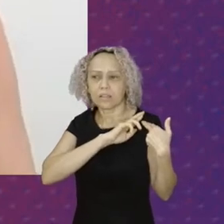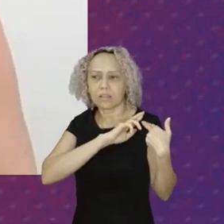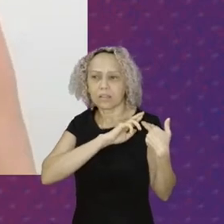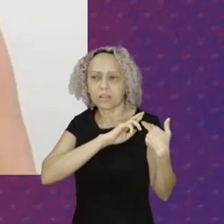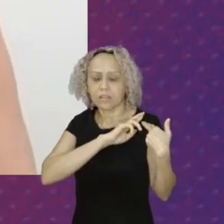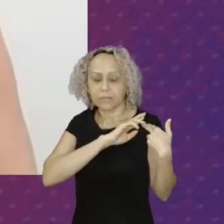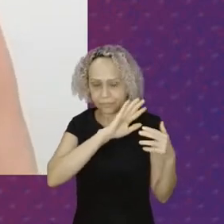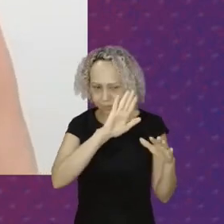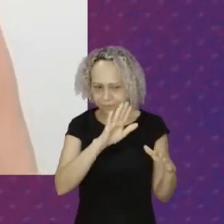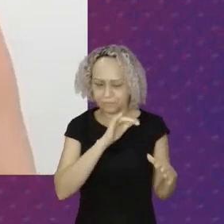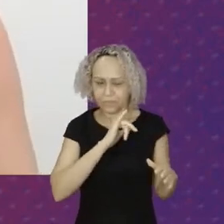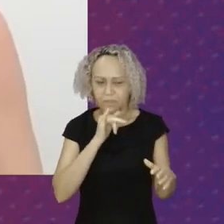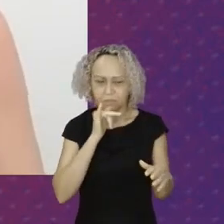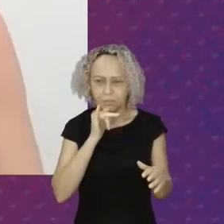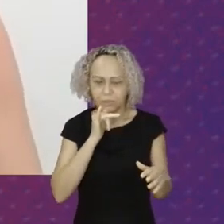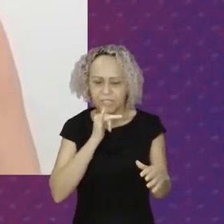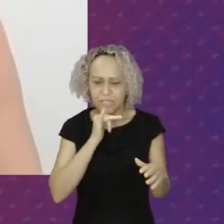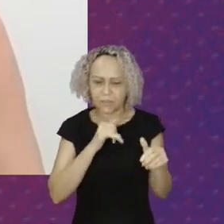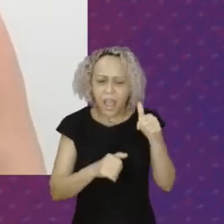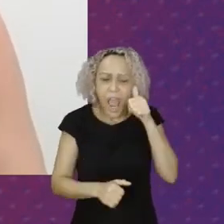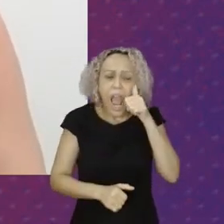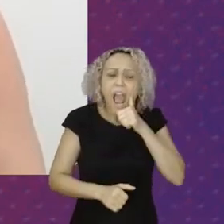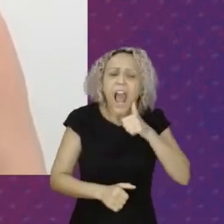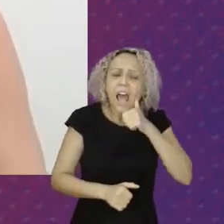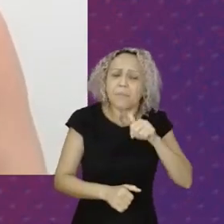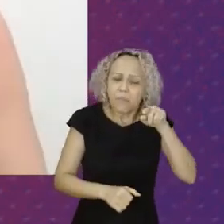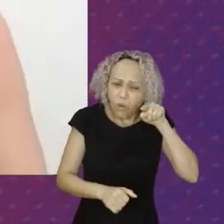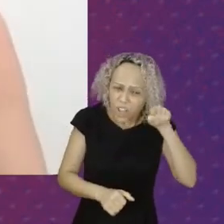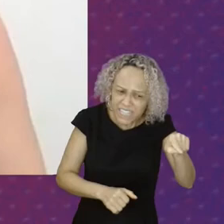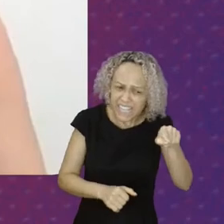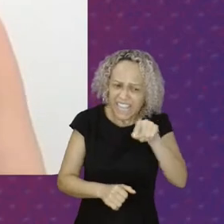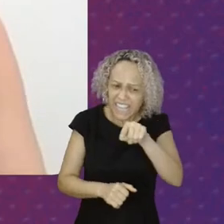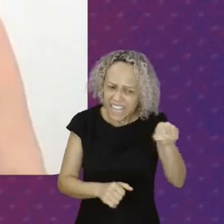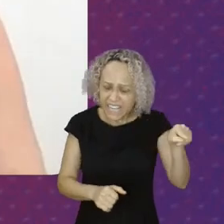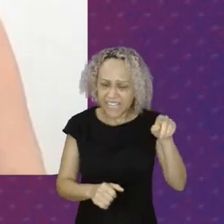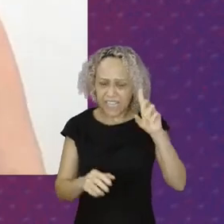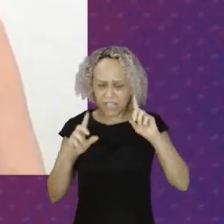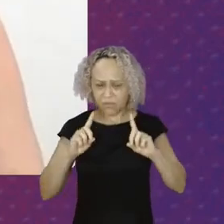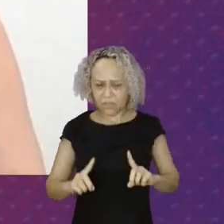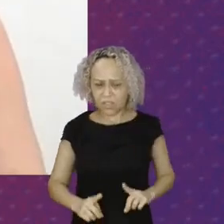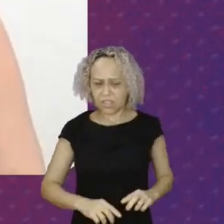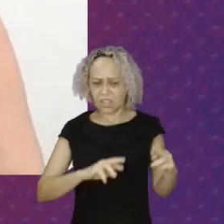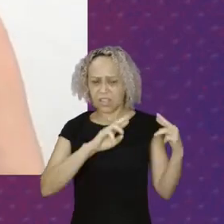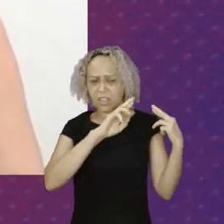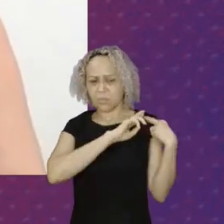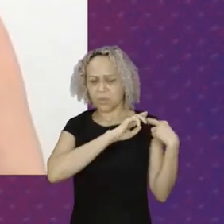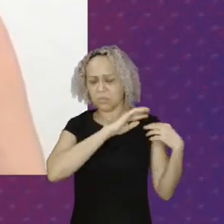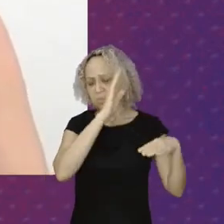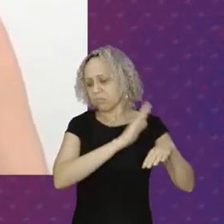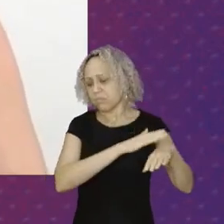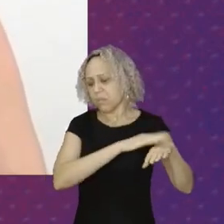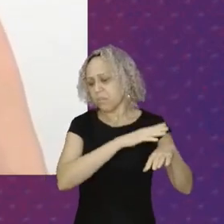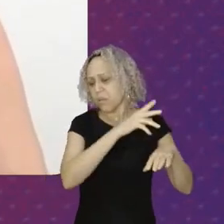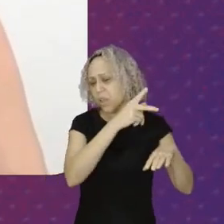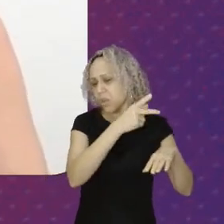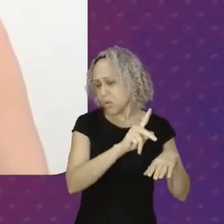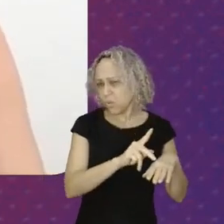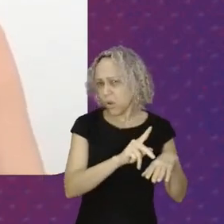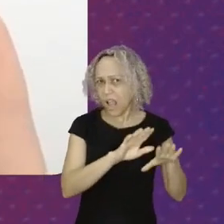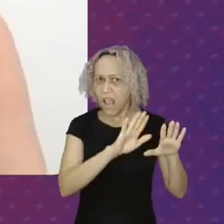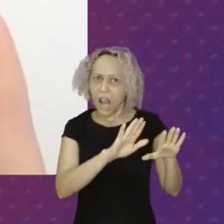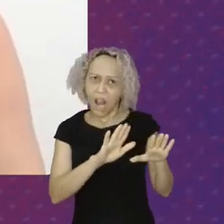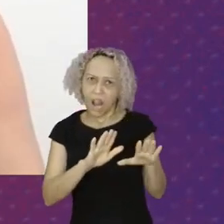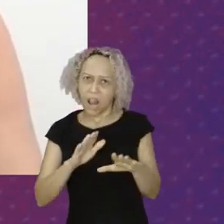e não as condições estruturais de falta de acessibilidade. Então, toda vez que